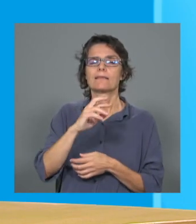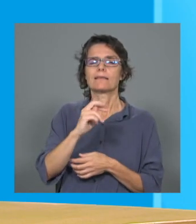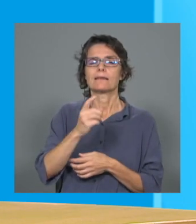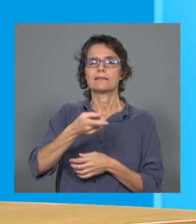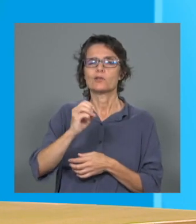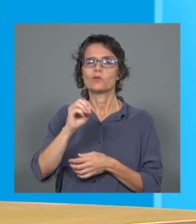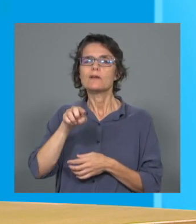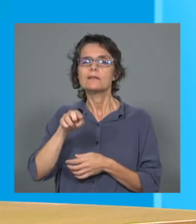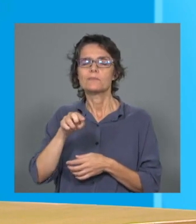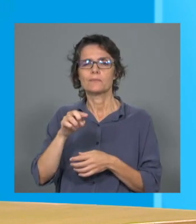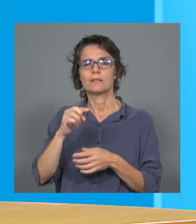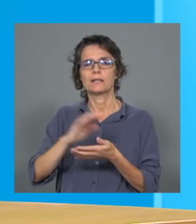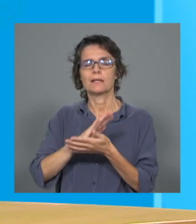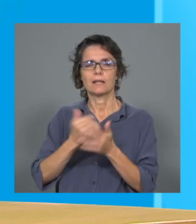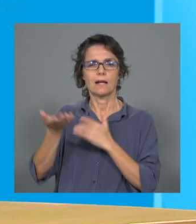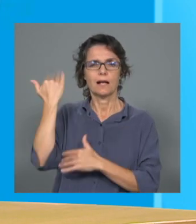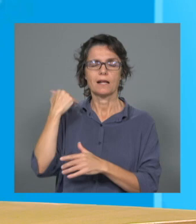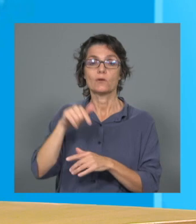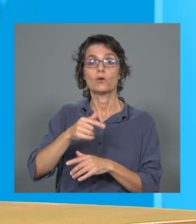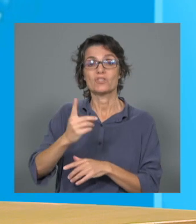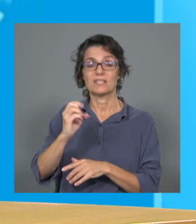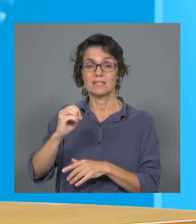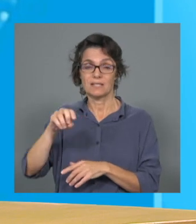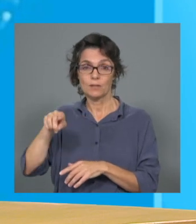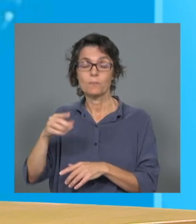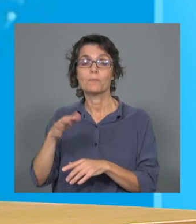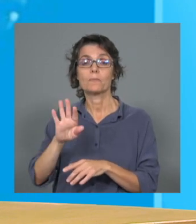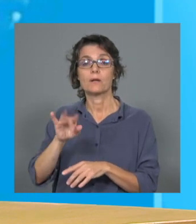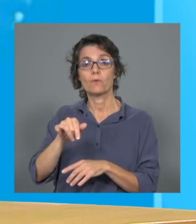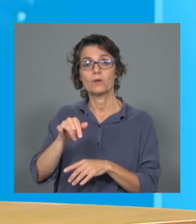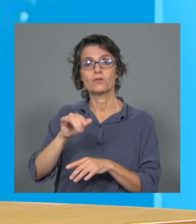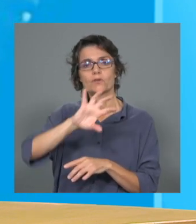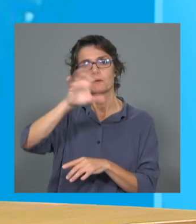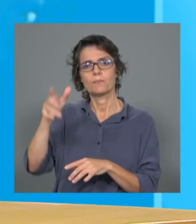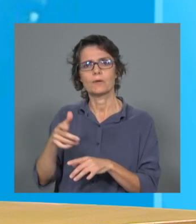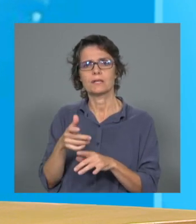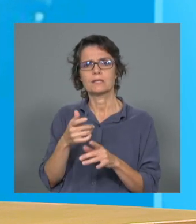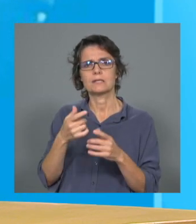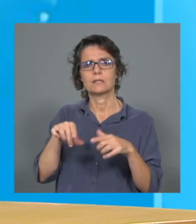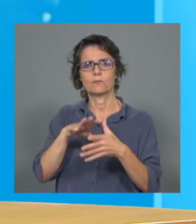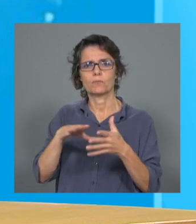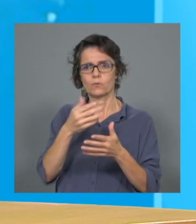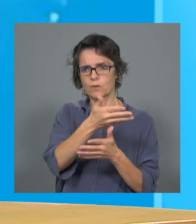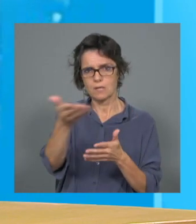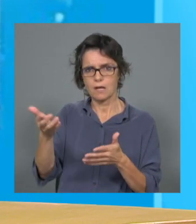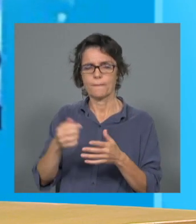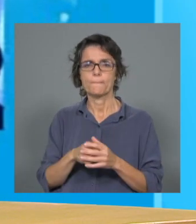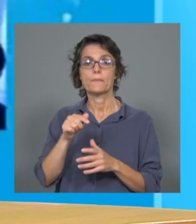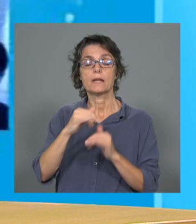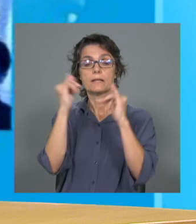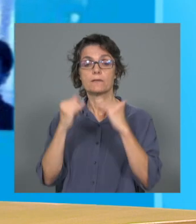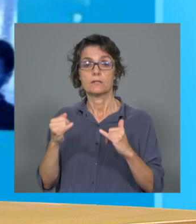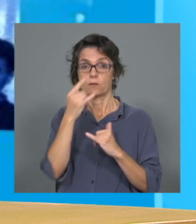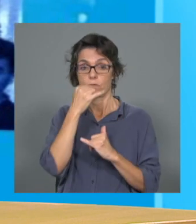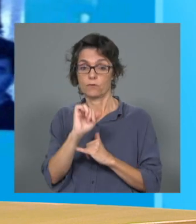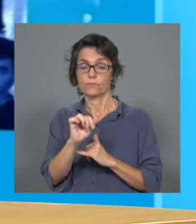temos 60 mil, mas ainda chegamos a 40 países em língua portuguesa. De facto, esta internacionalização foi muito importante porque